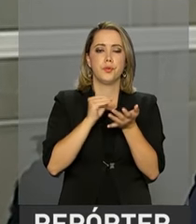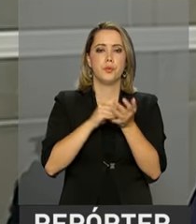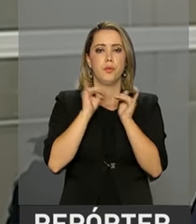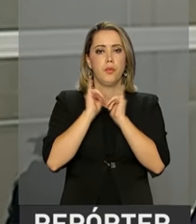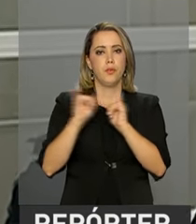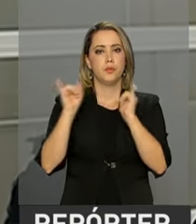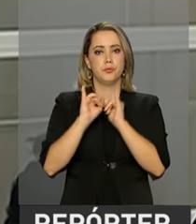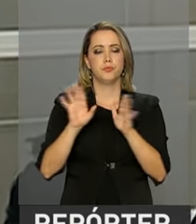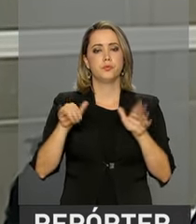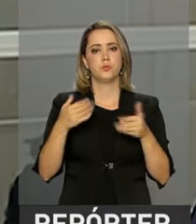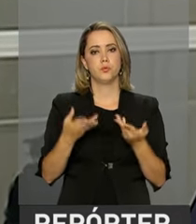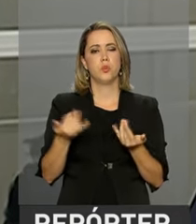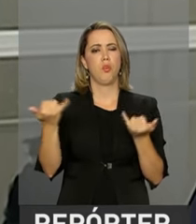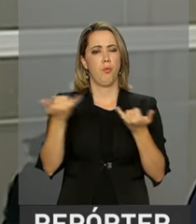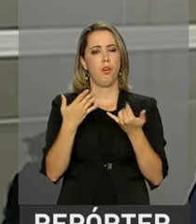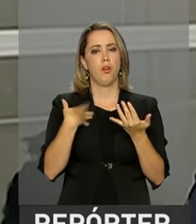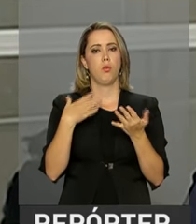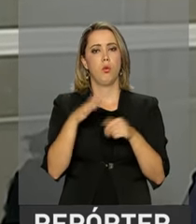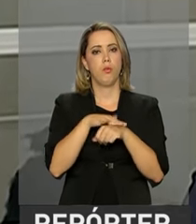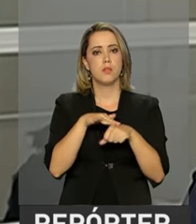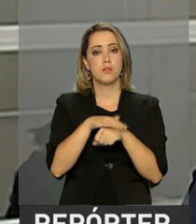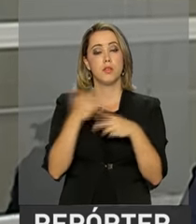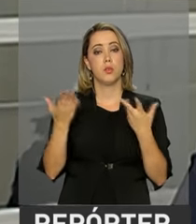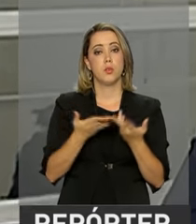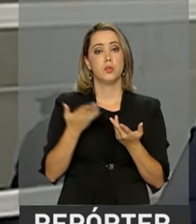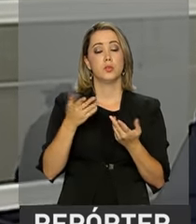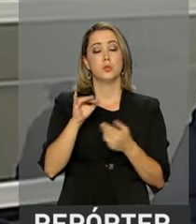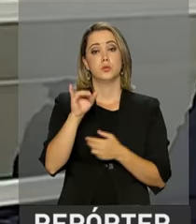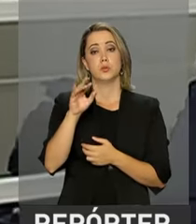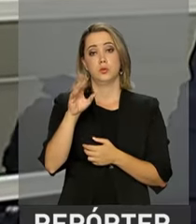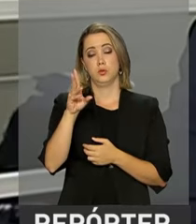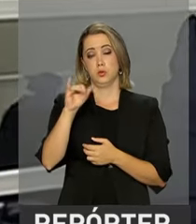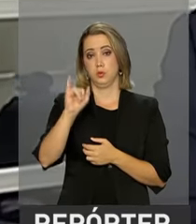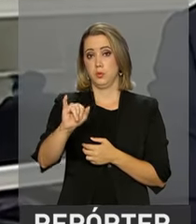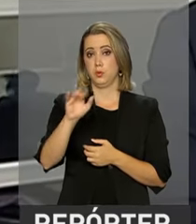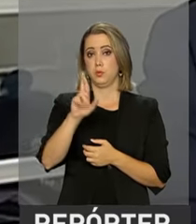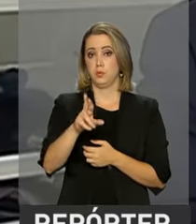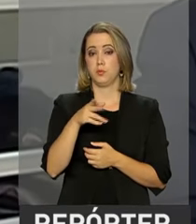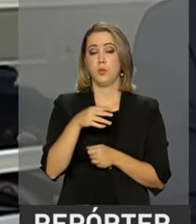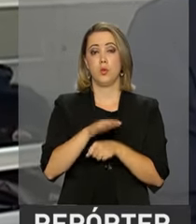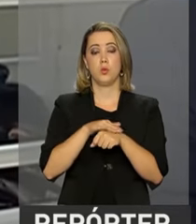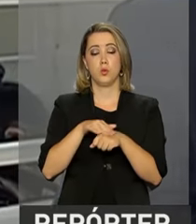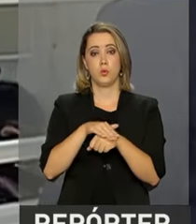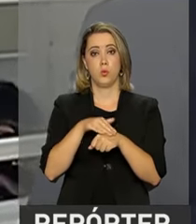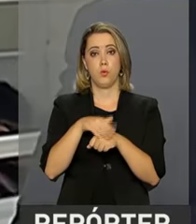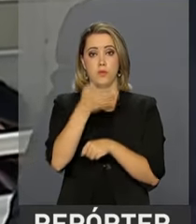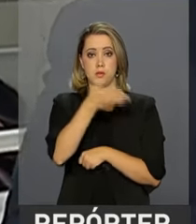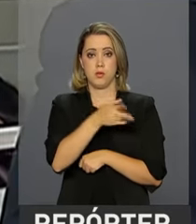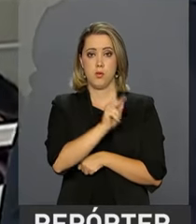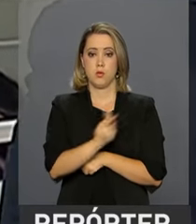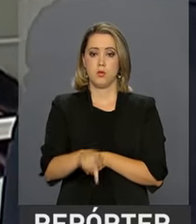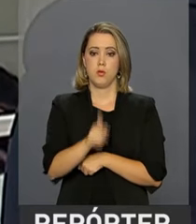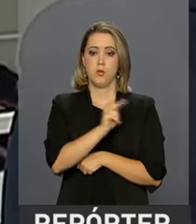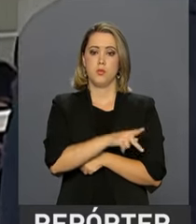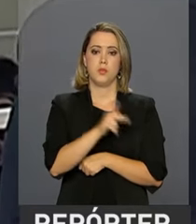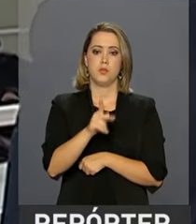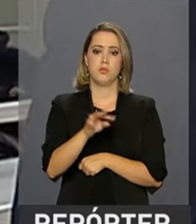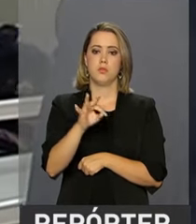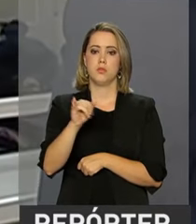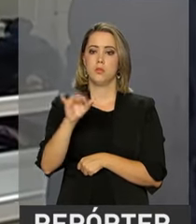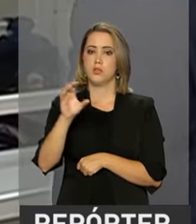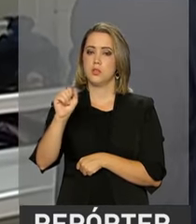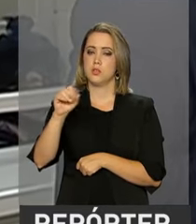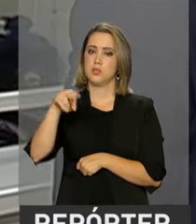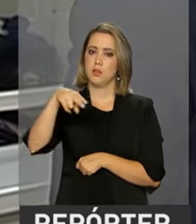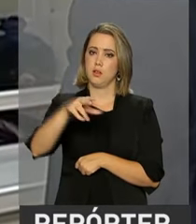para falar com a gente sobre a declaração de imposto de renda, eu estou aqui com a professora Ticiana Muniz, ela que é professora de Ciências Contábeis